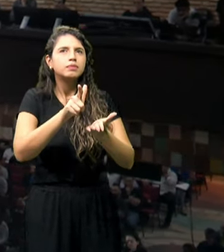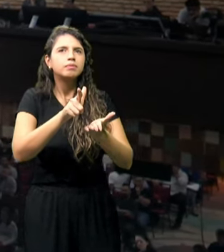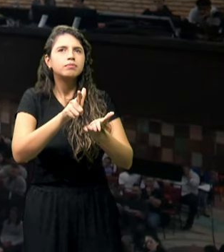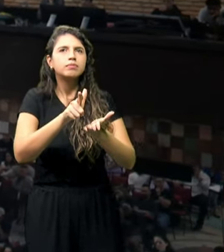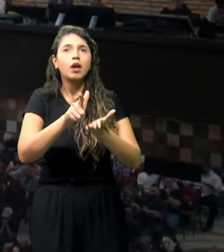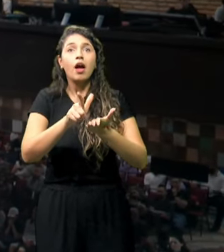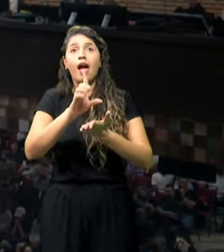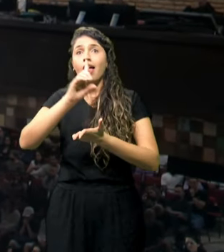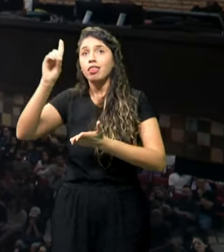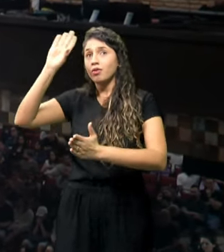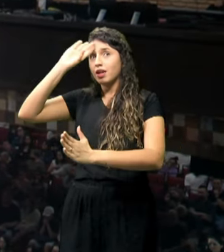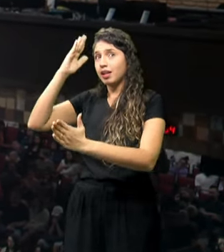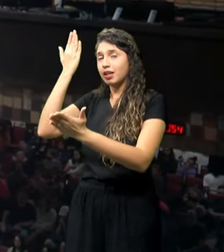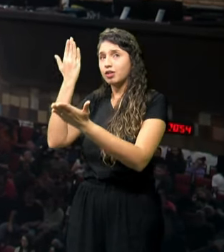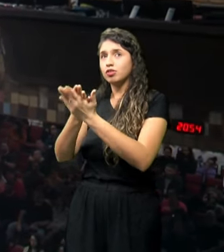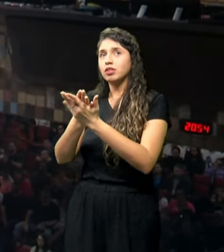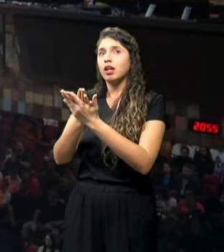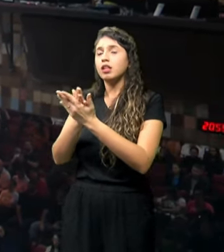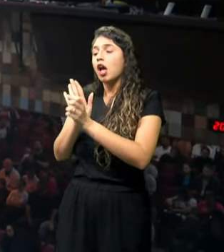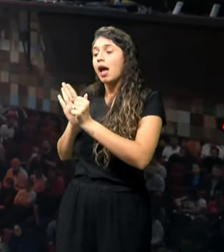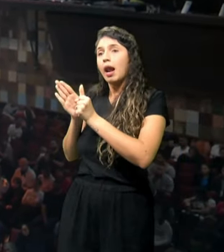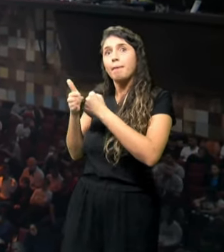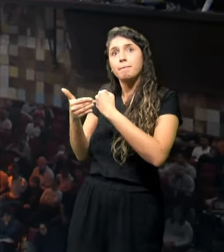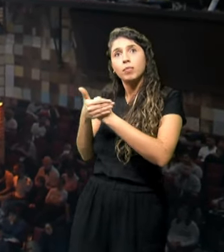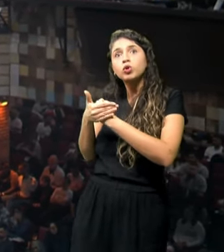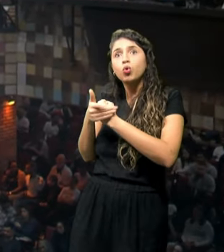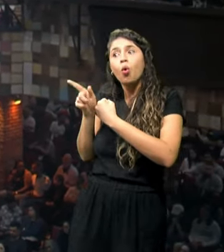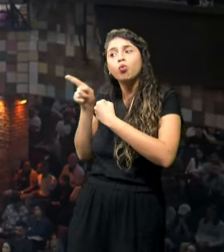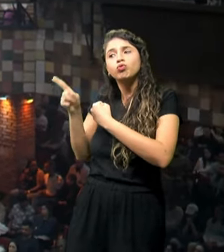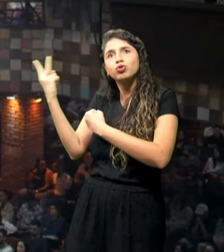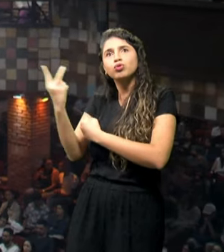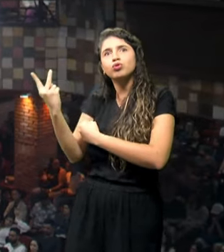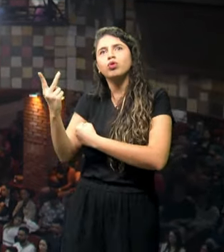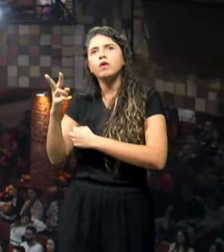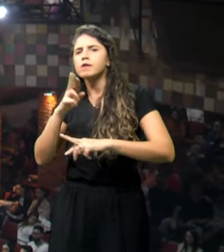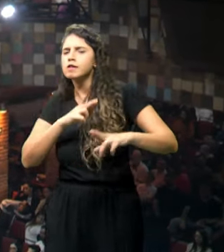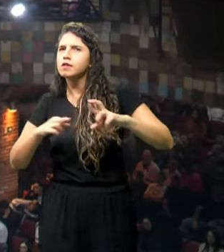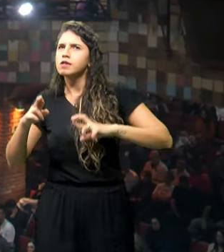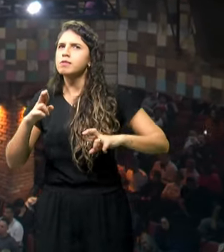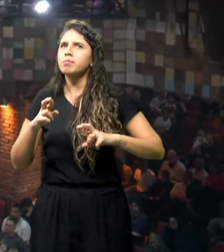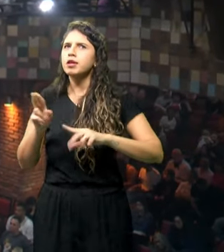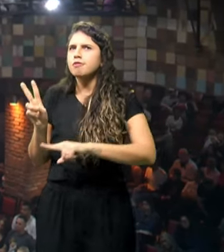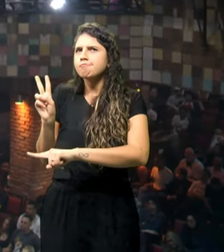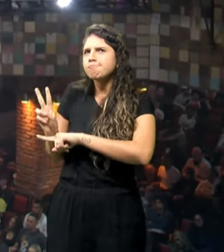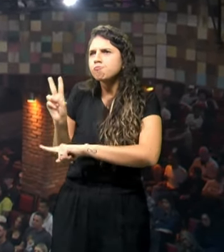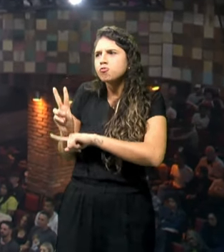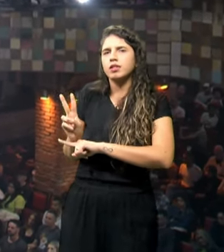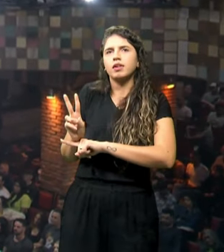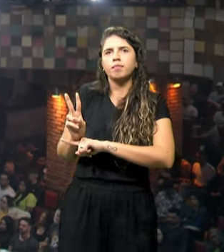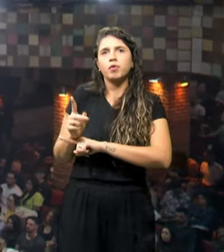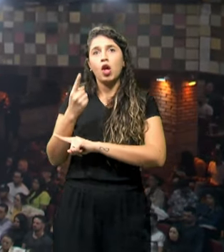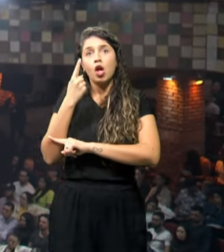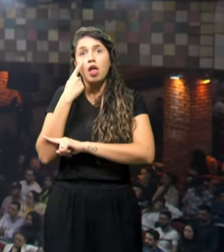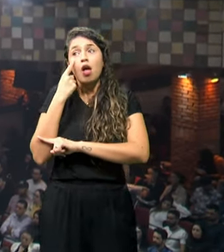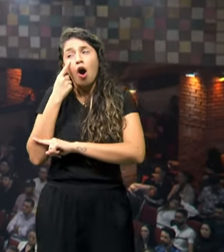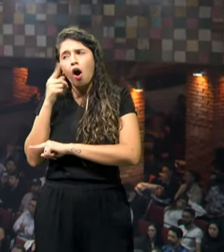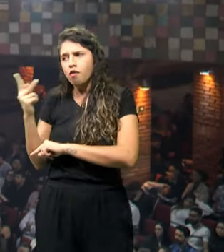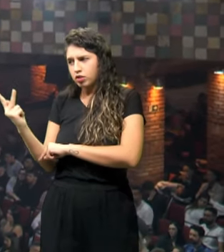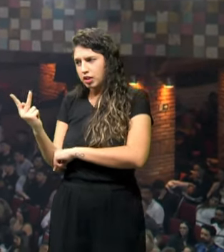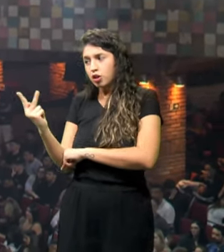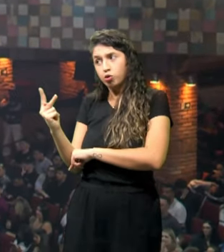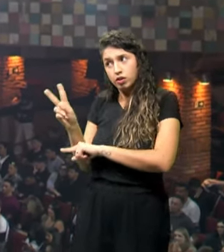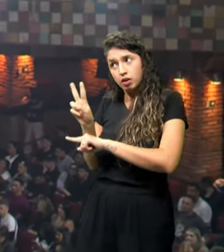Israel. Protege os espias e faz um acordo. Ó, quando vocês virem aqui invadir, eu quero que guarde a minha